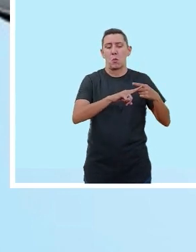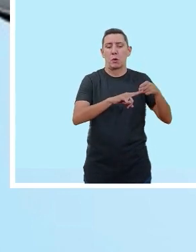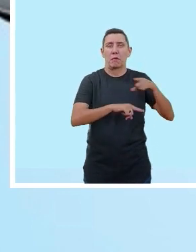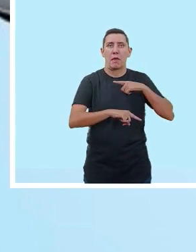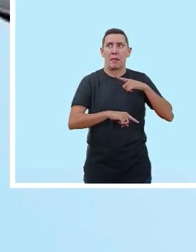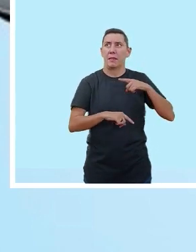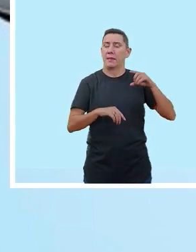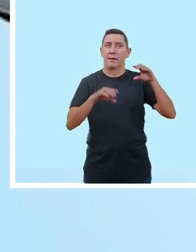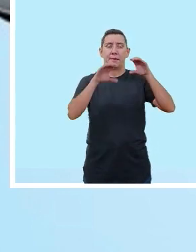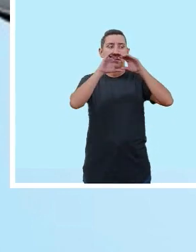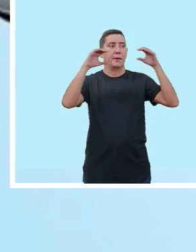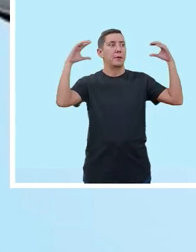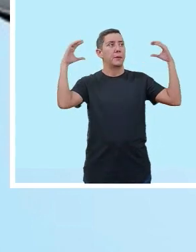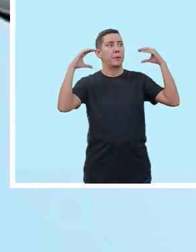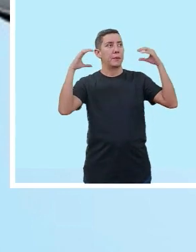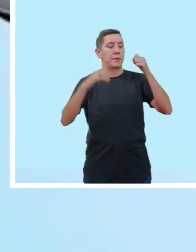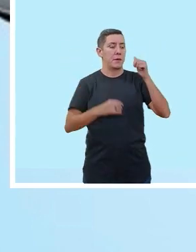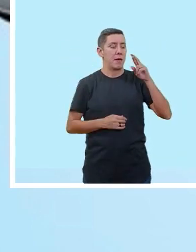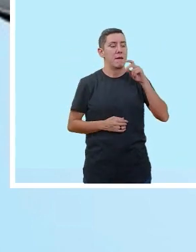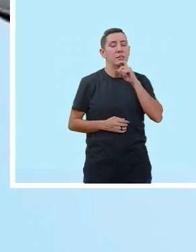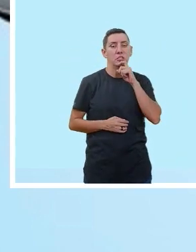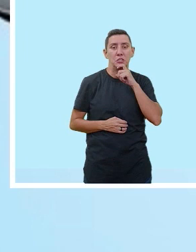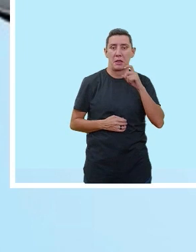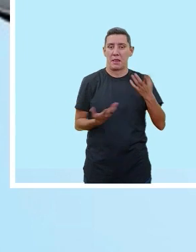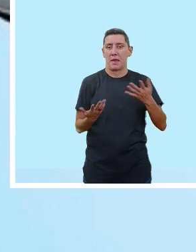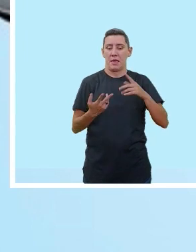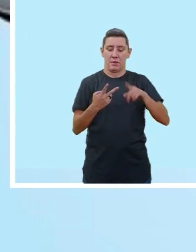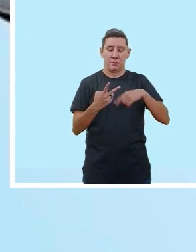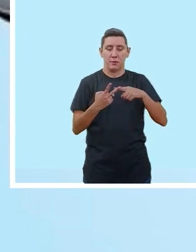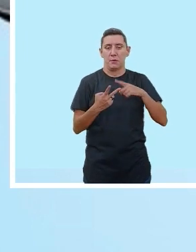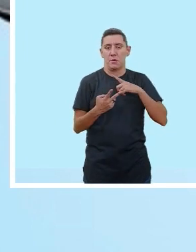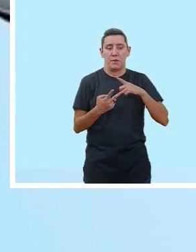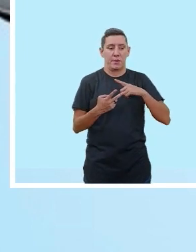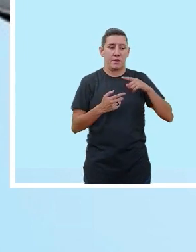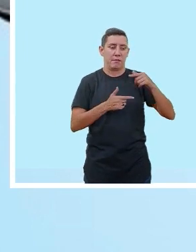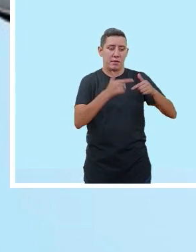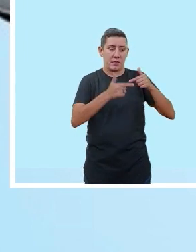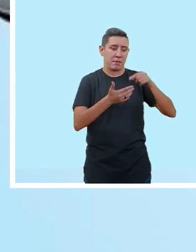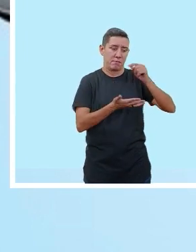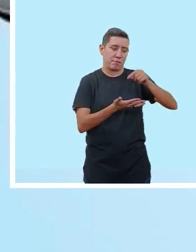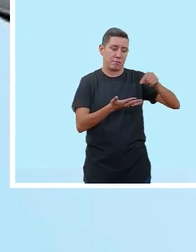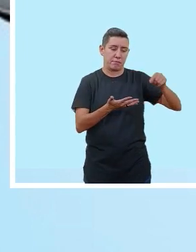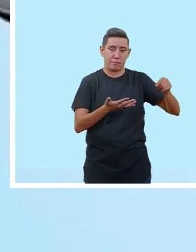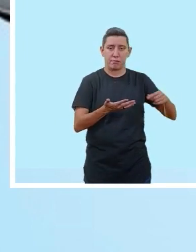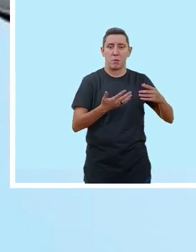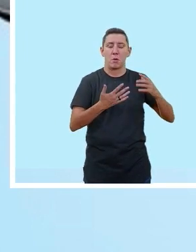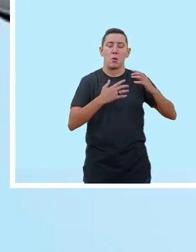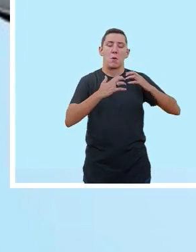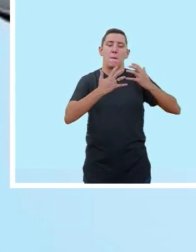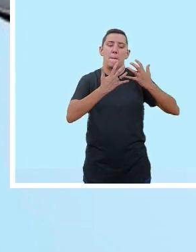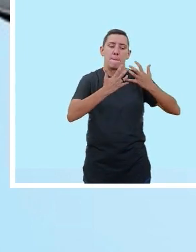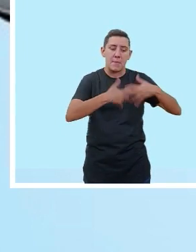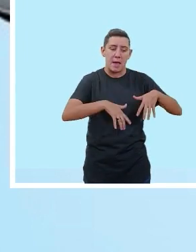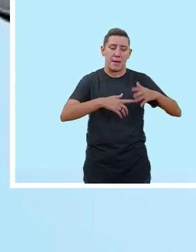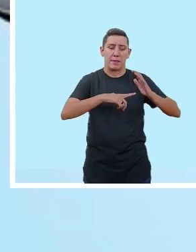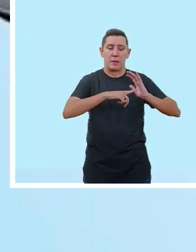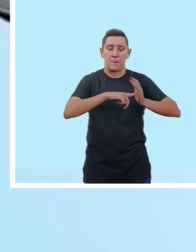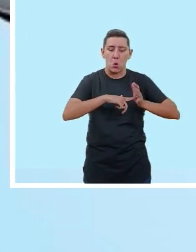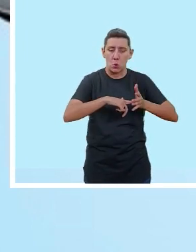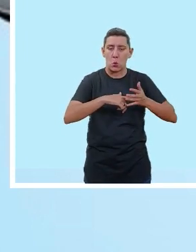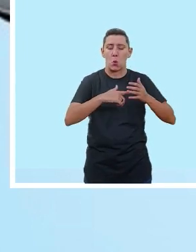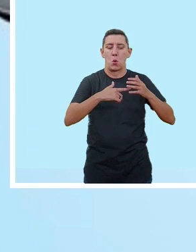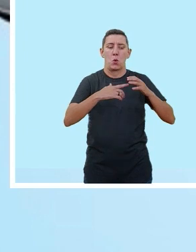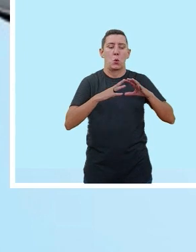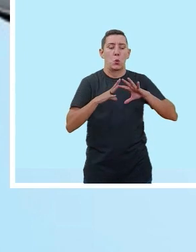ar-condicionado, todos os gases envolvendo essa operação, ou motores, ou qualquer outro tipo de operação,